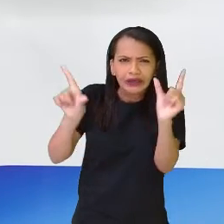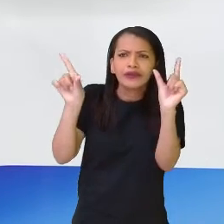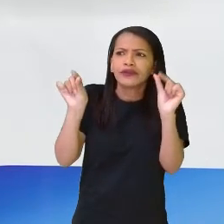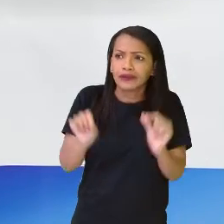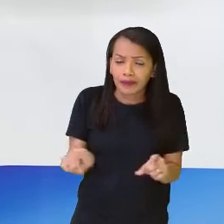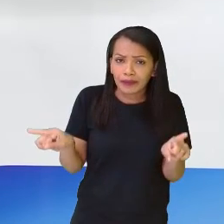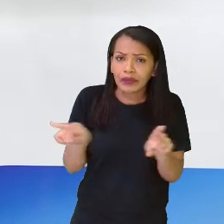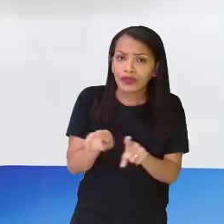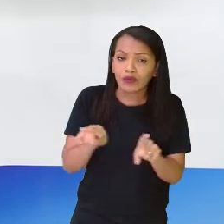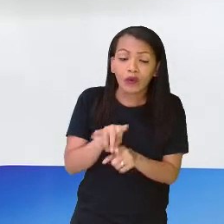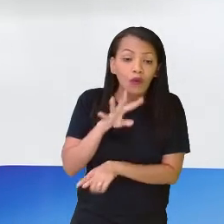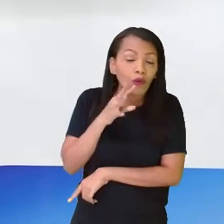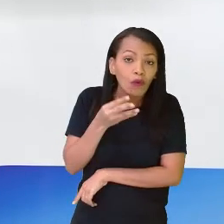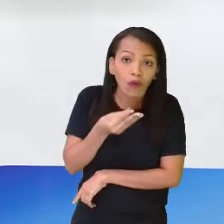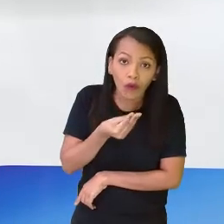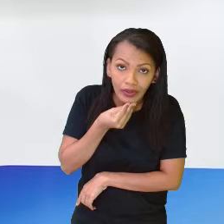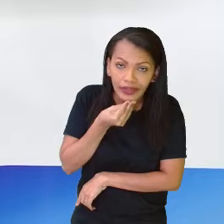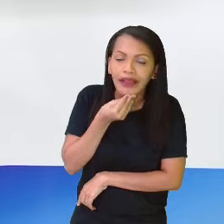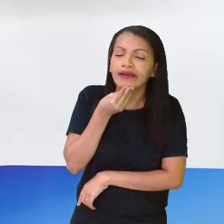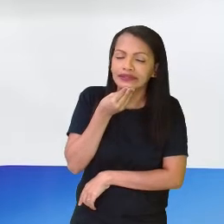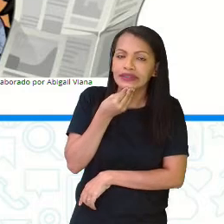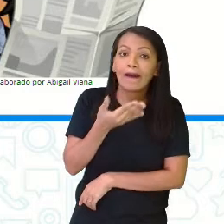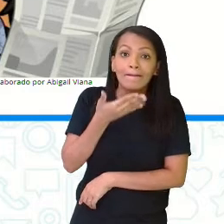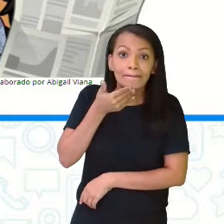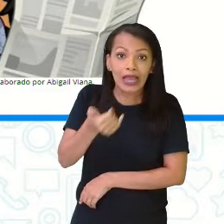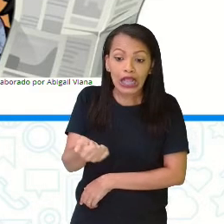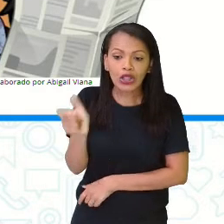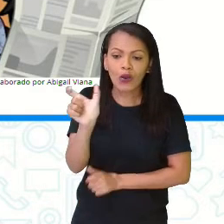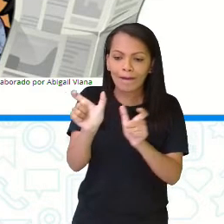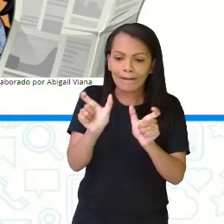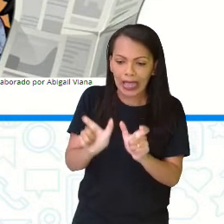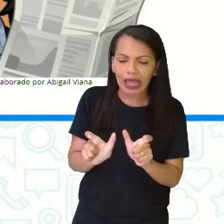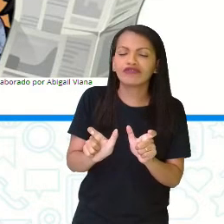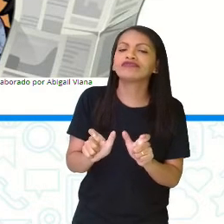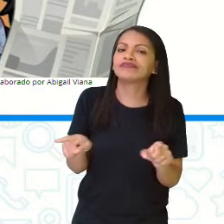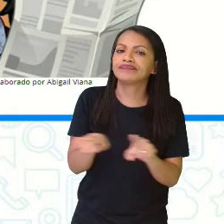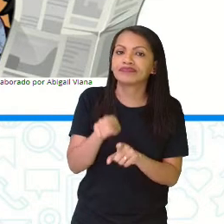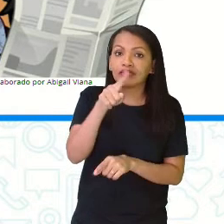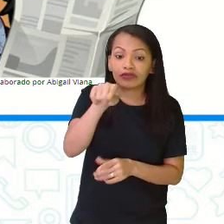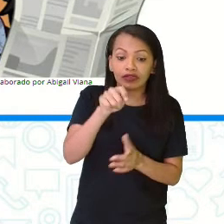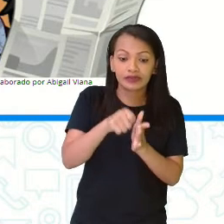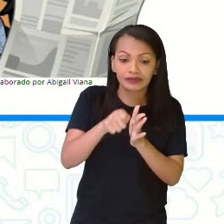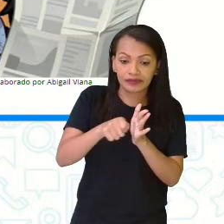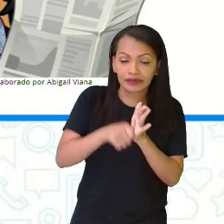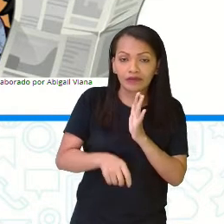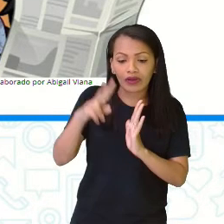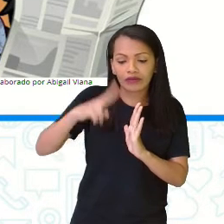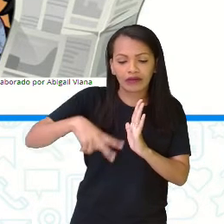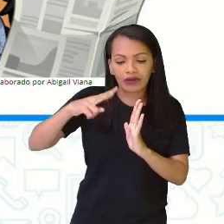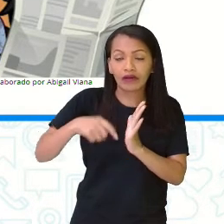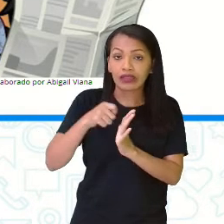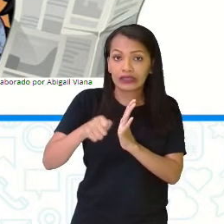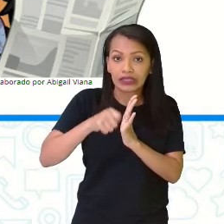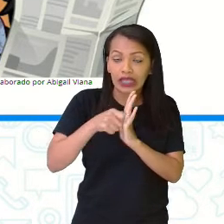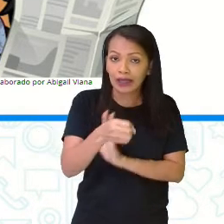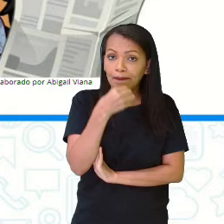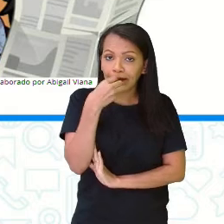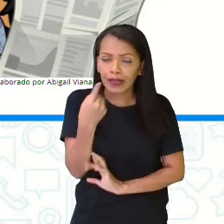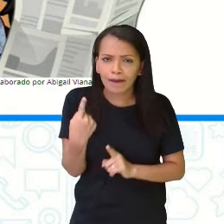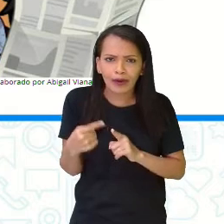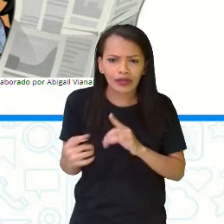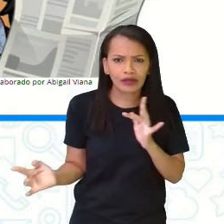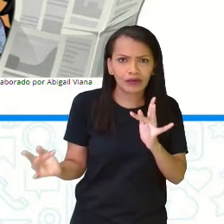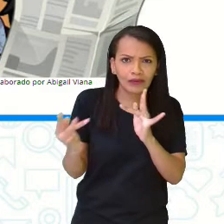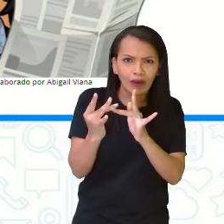diariamente, melhora as habilidades da escrita, ou seja, se você escreve, você lê bastante, você escreve bem, porque você está em contato